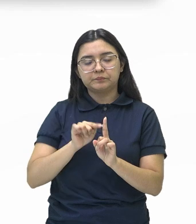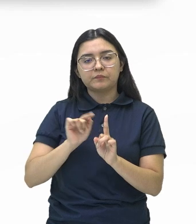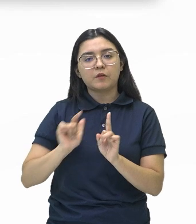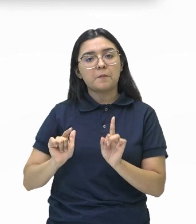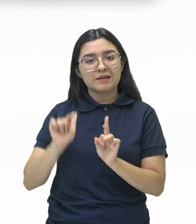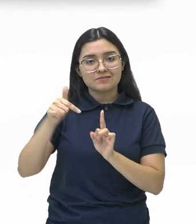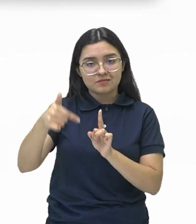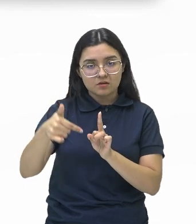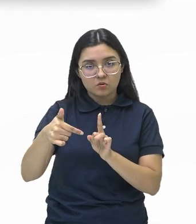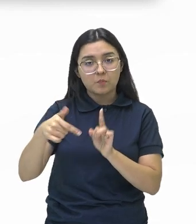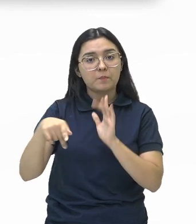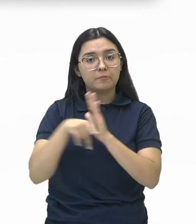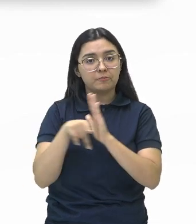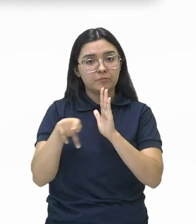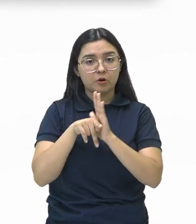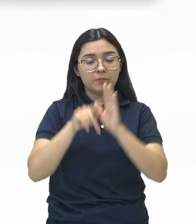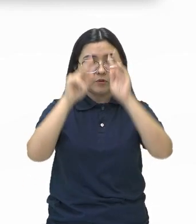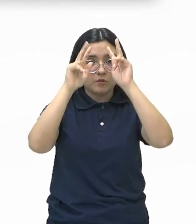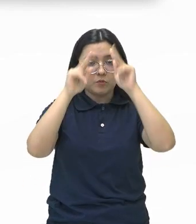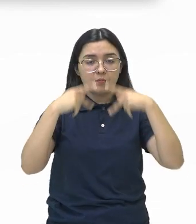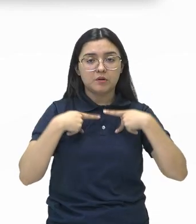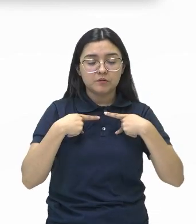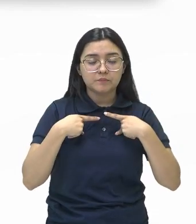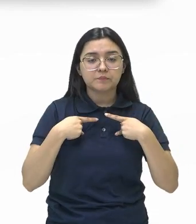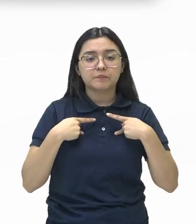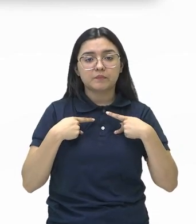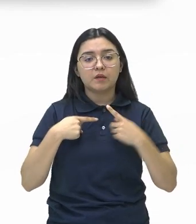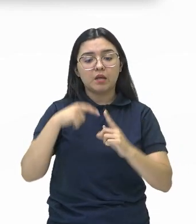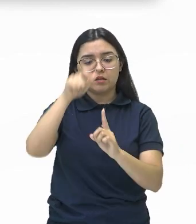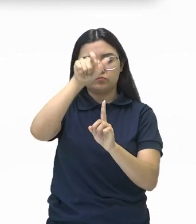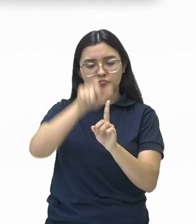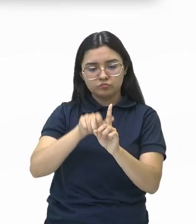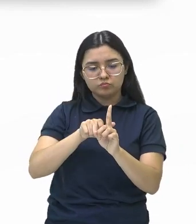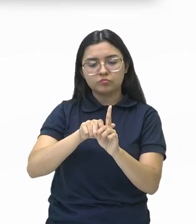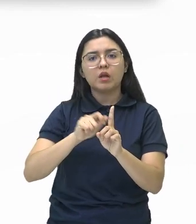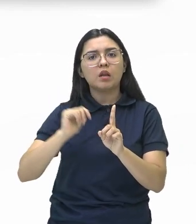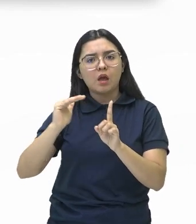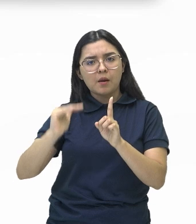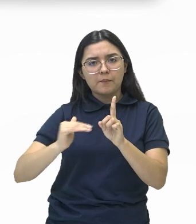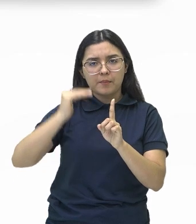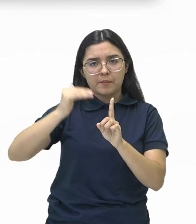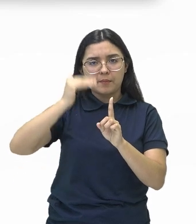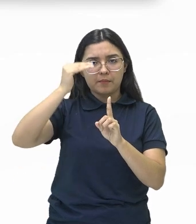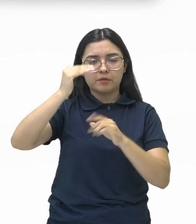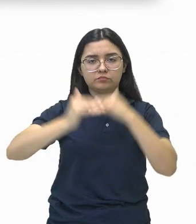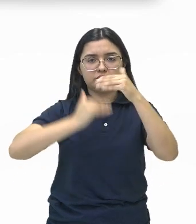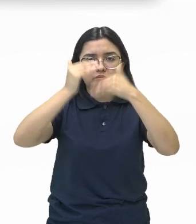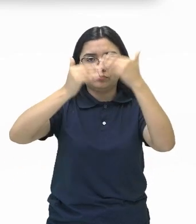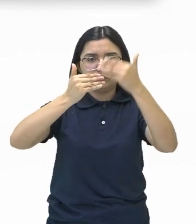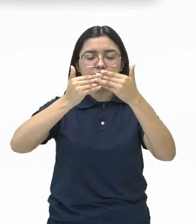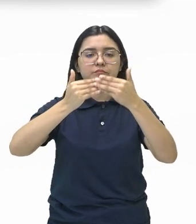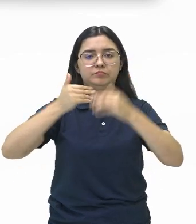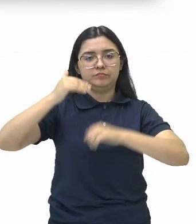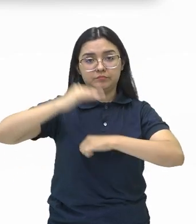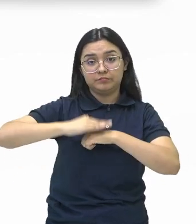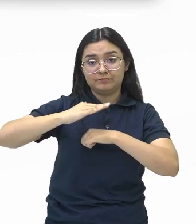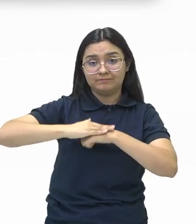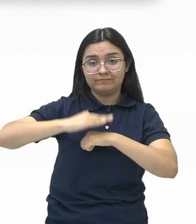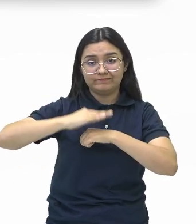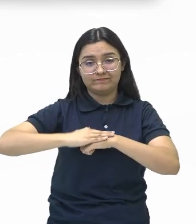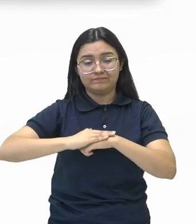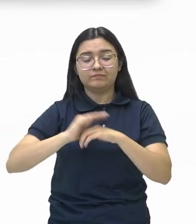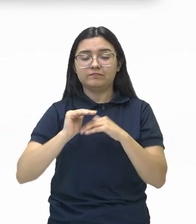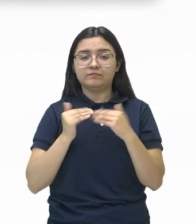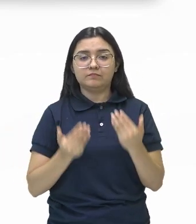né, humana, o trabalho, ele se autodesenvolva, ele se né, construa. Né? Então,